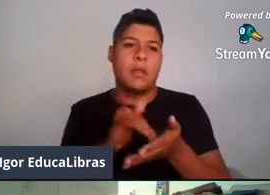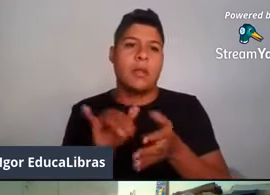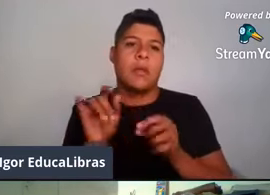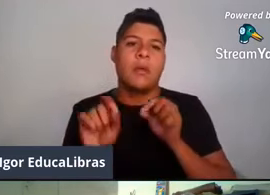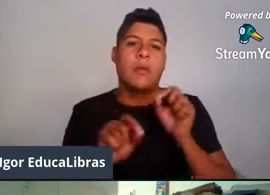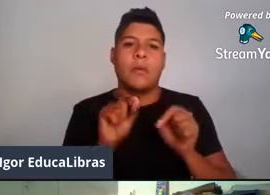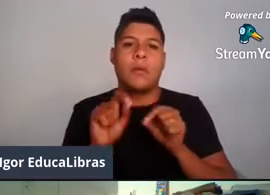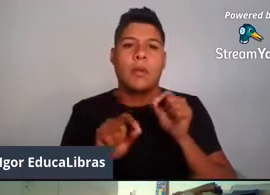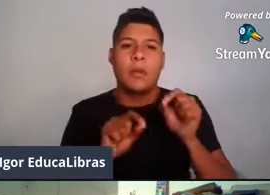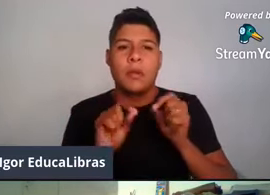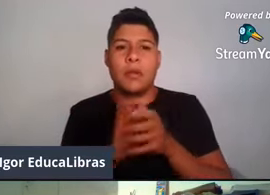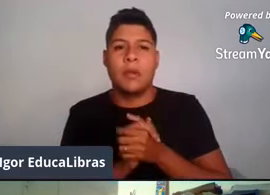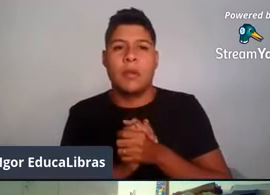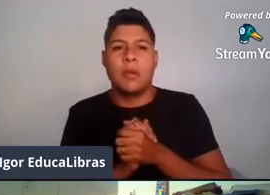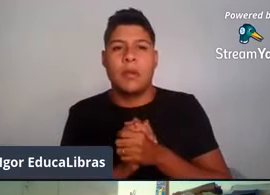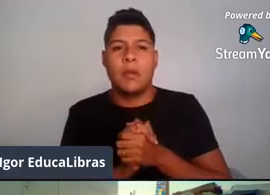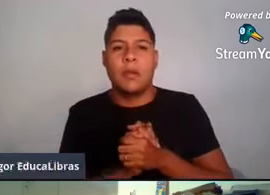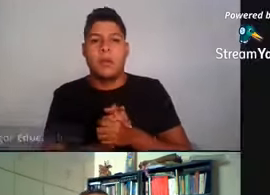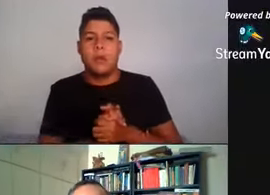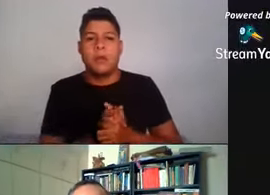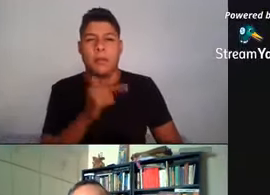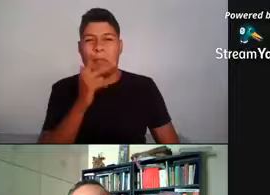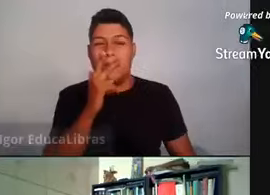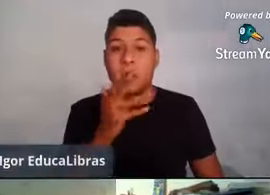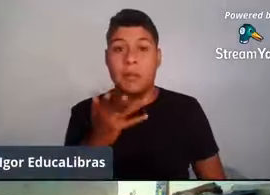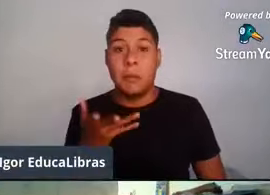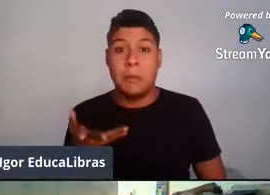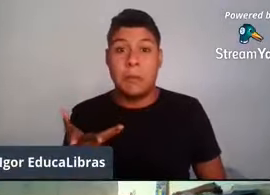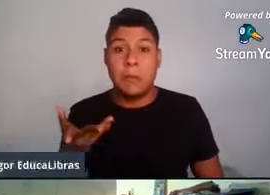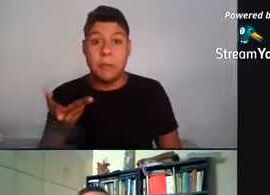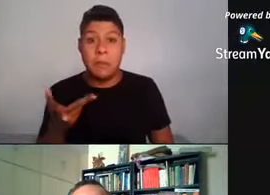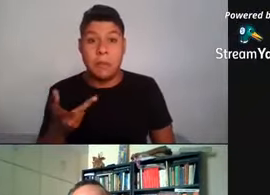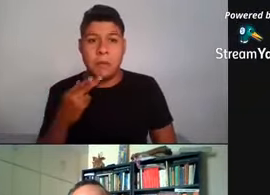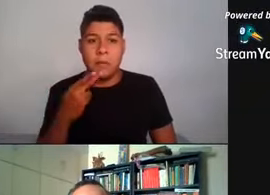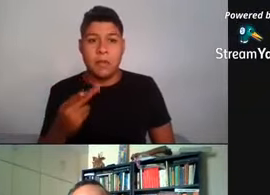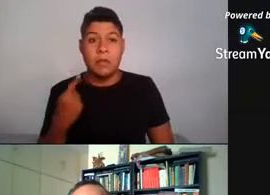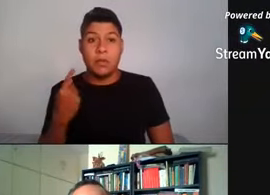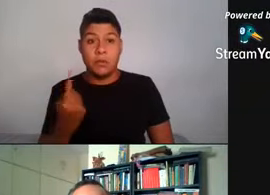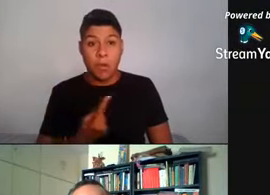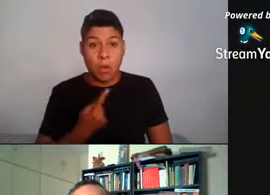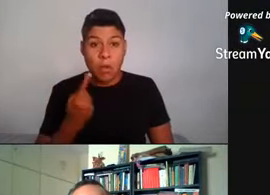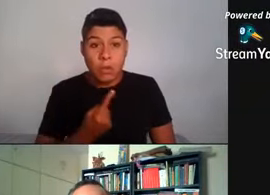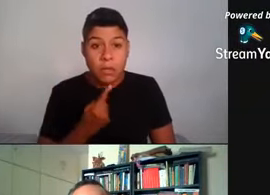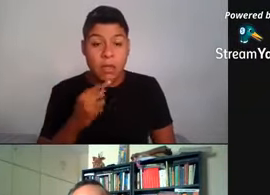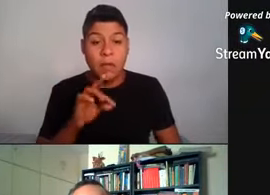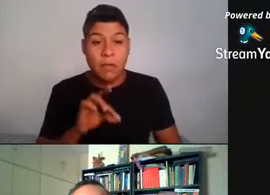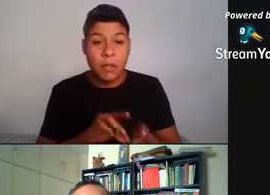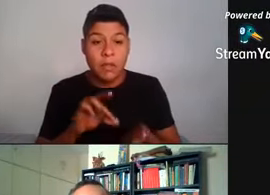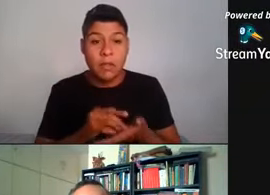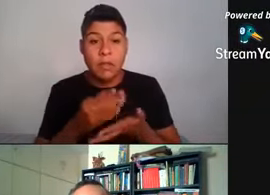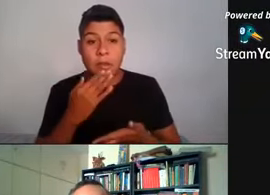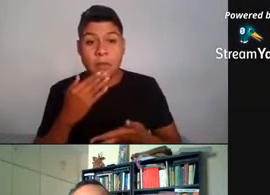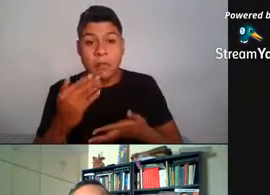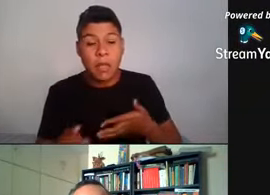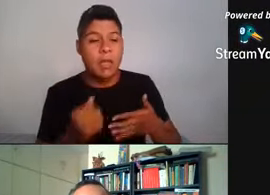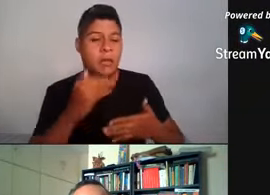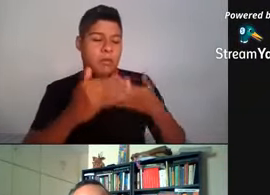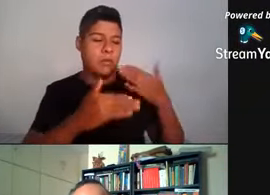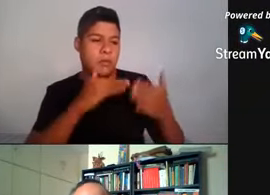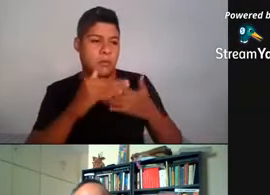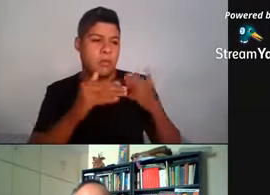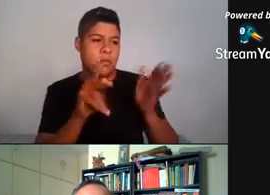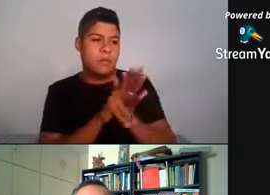eu não tenho modéstia de falar que a nossa foi, sem dúvida, a melhor gestão que a secretaria já